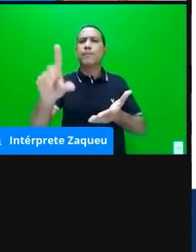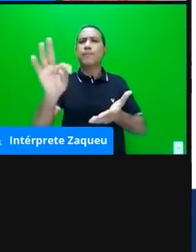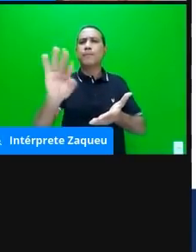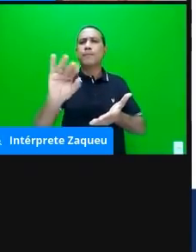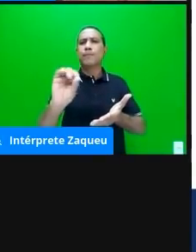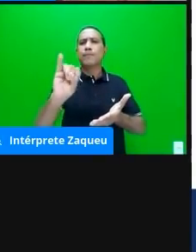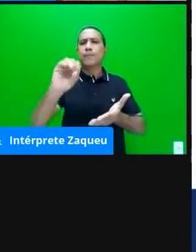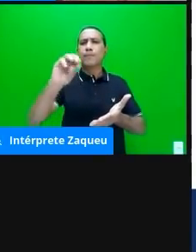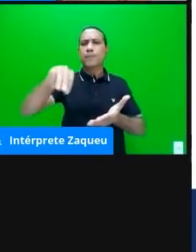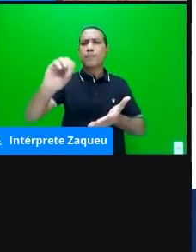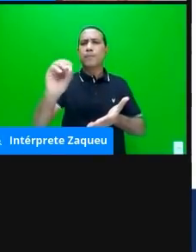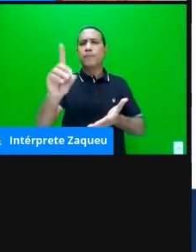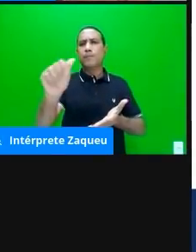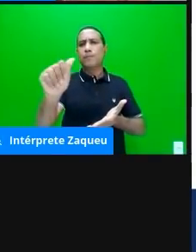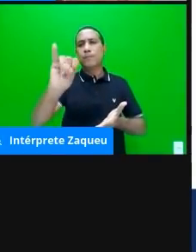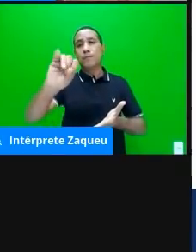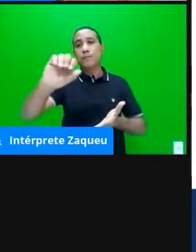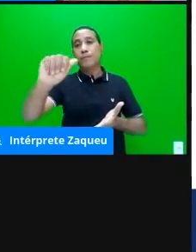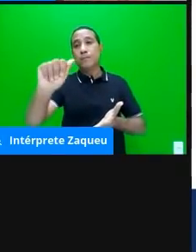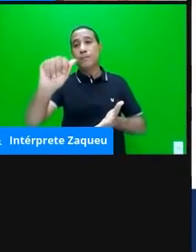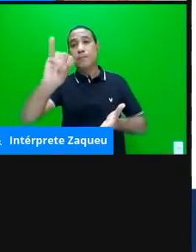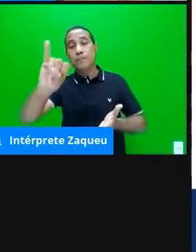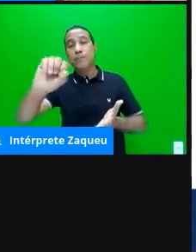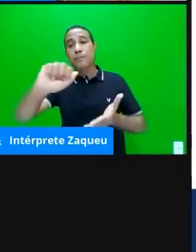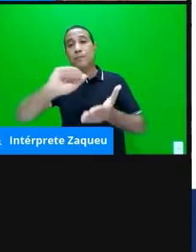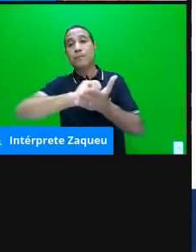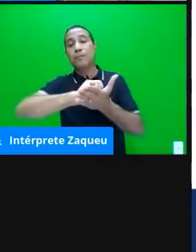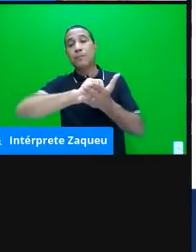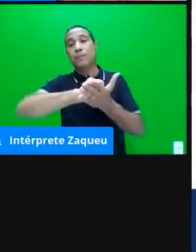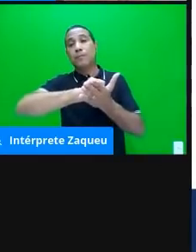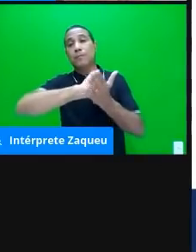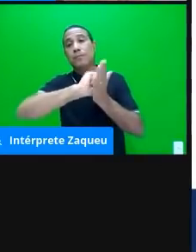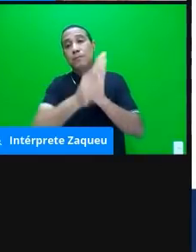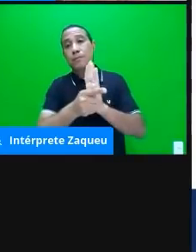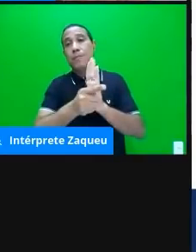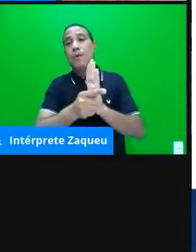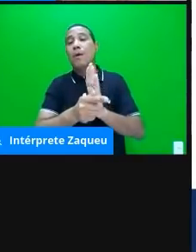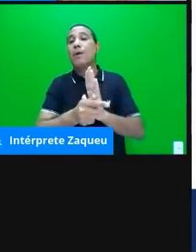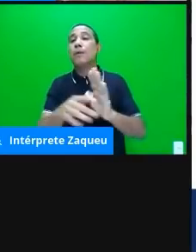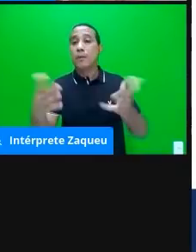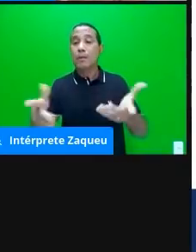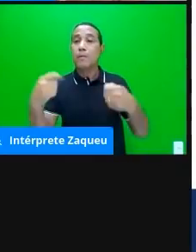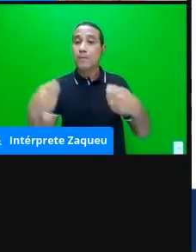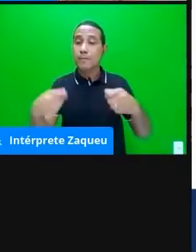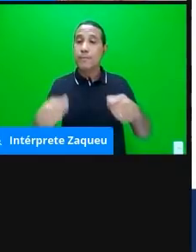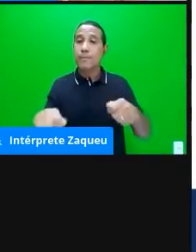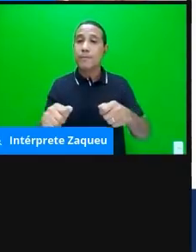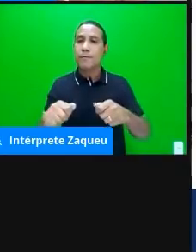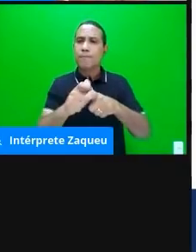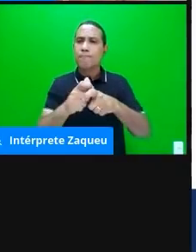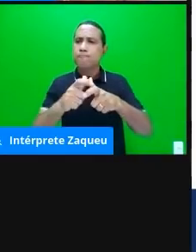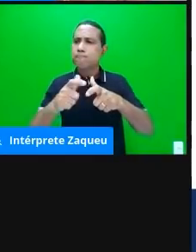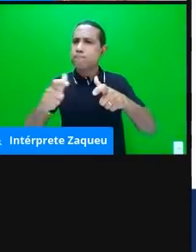Deste modo, nós devemos ampliar o conjunto do código escrito e discursivo